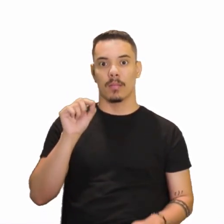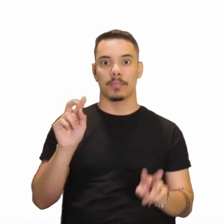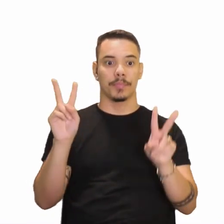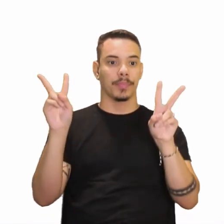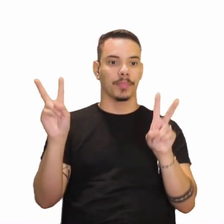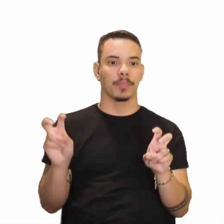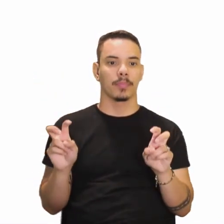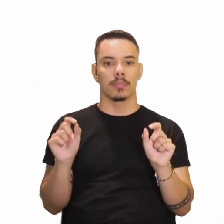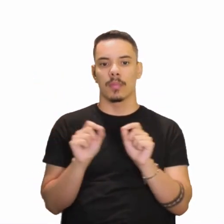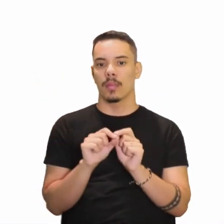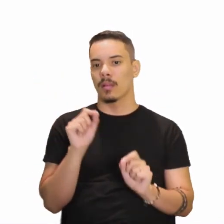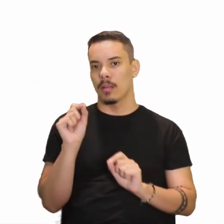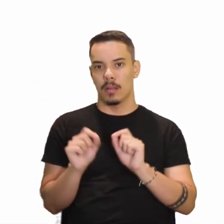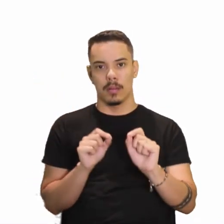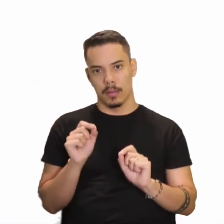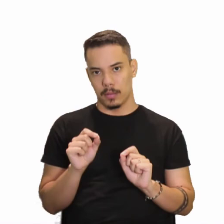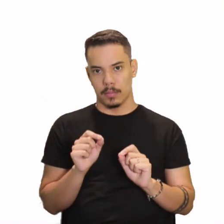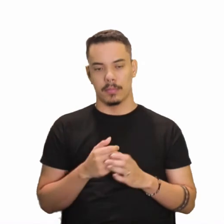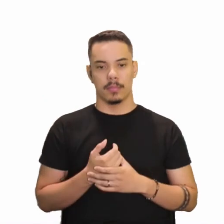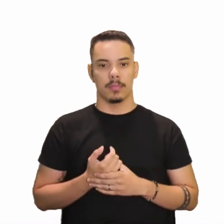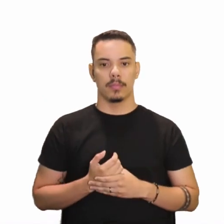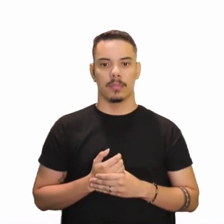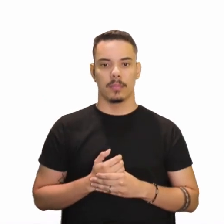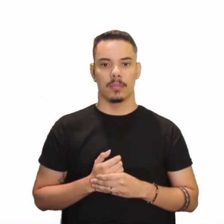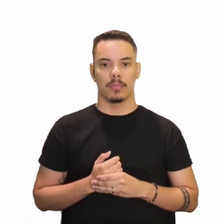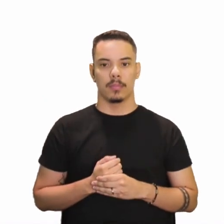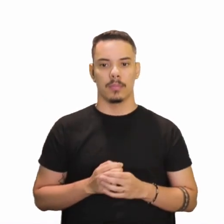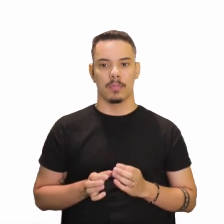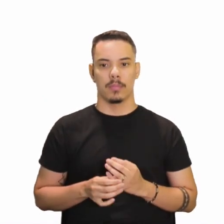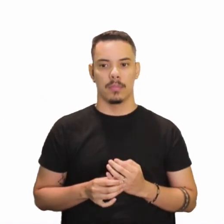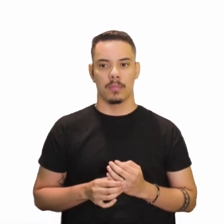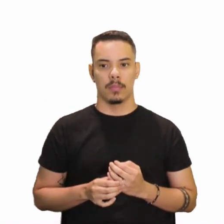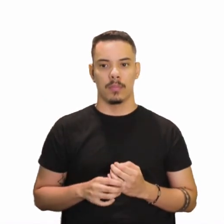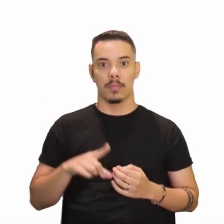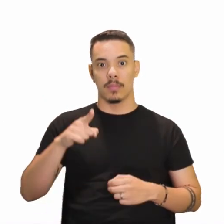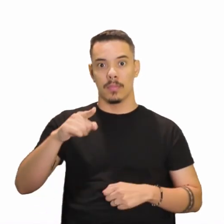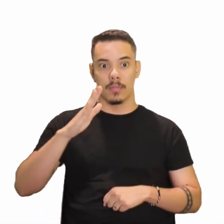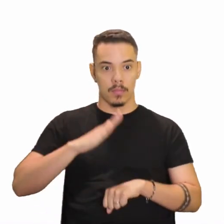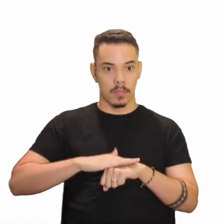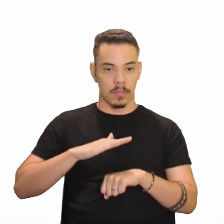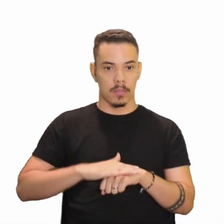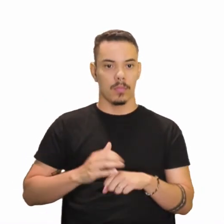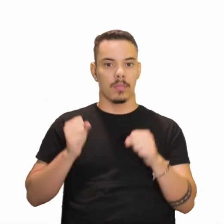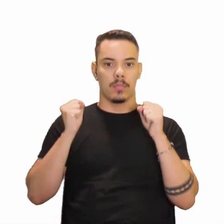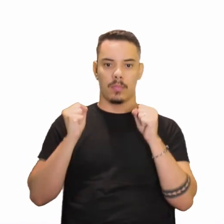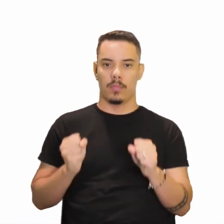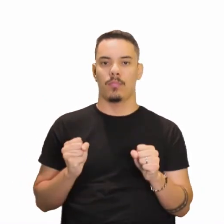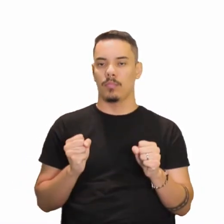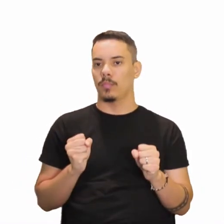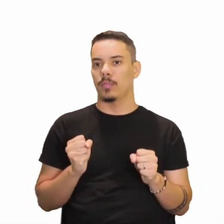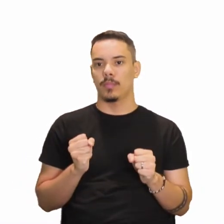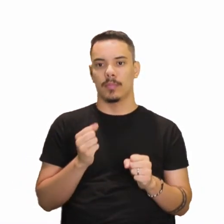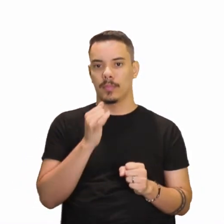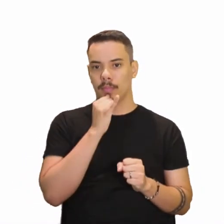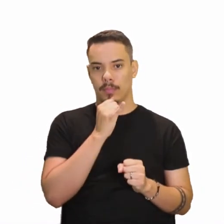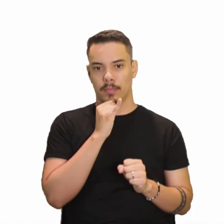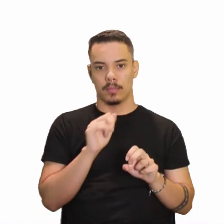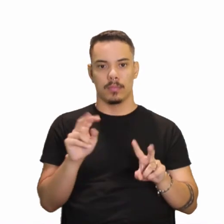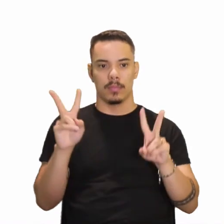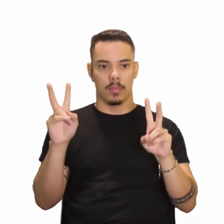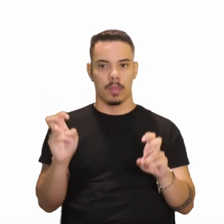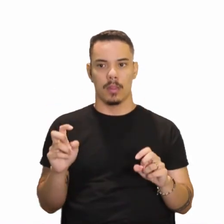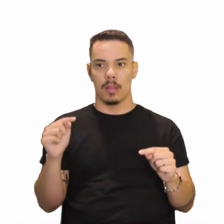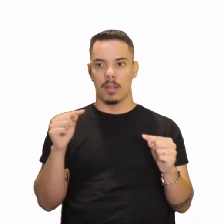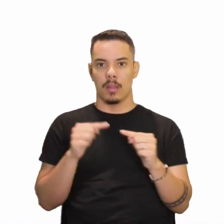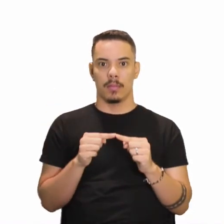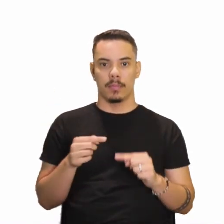fazer um cartão de quê aí faça aí pode ser que pediu como você sabe que o cartoon pode